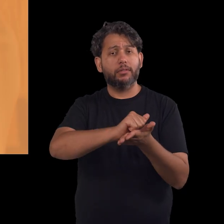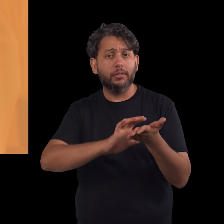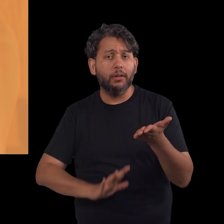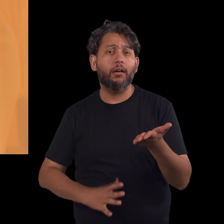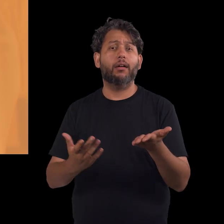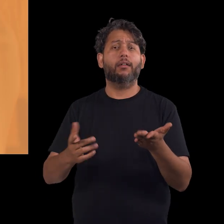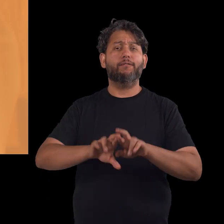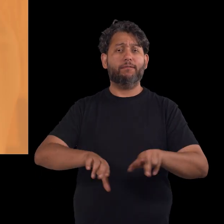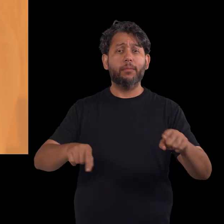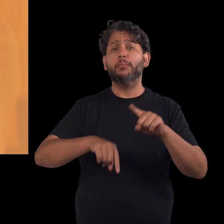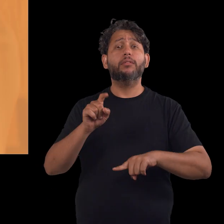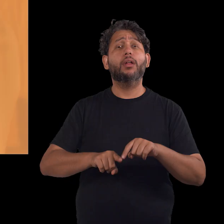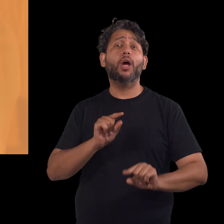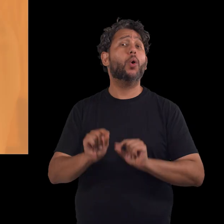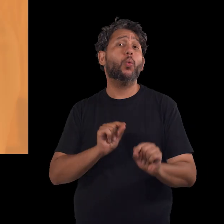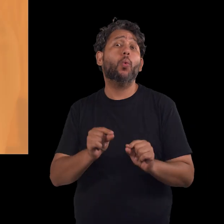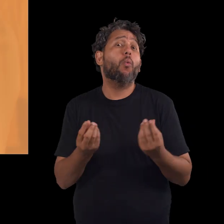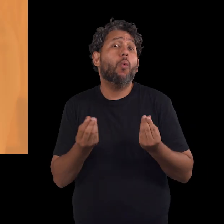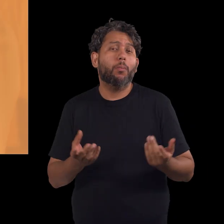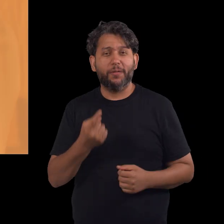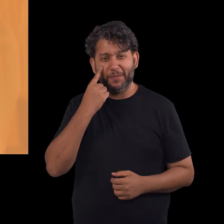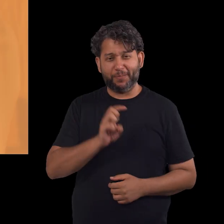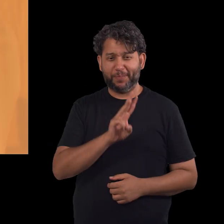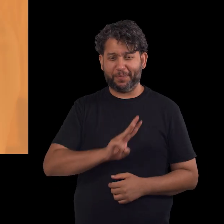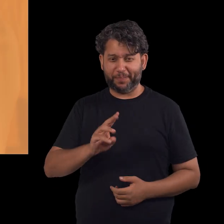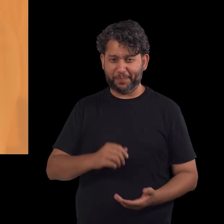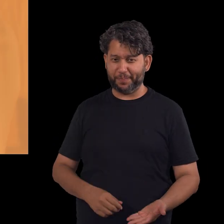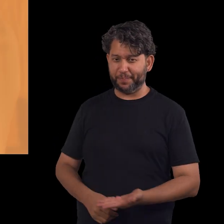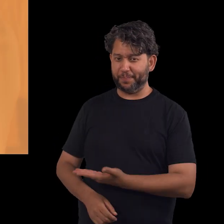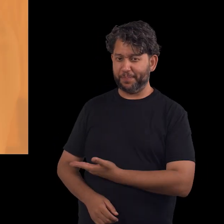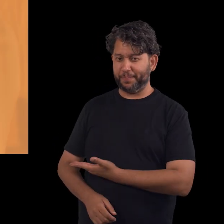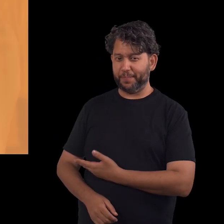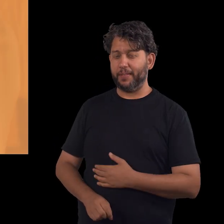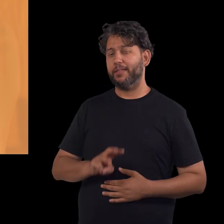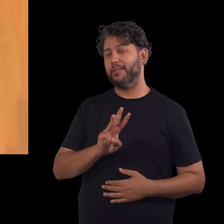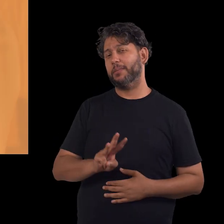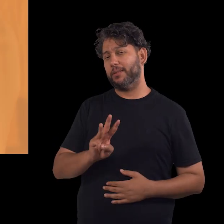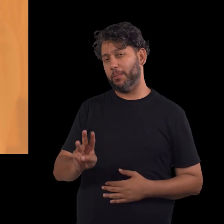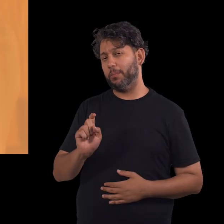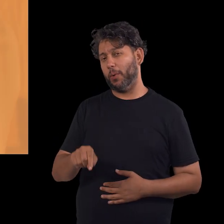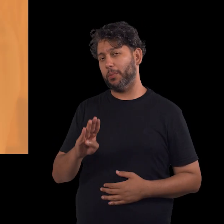cartilhas pedagógicas, entre outros conteúdos, visite o nosso site